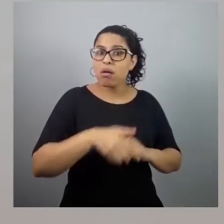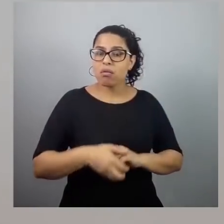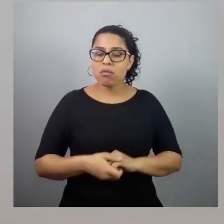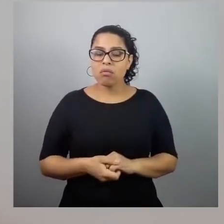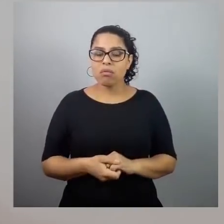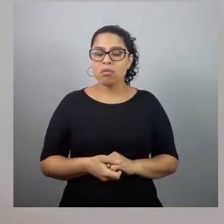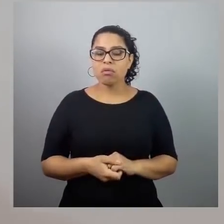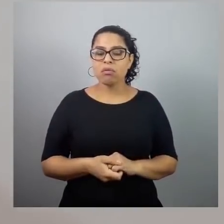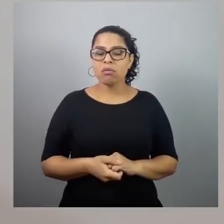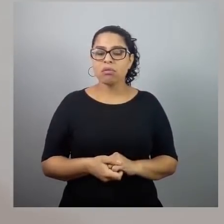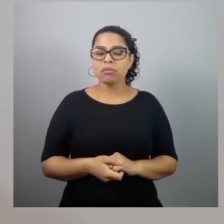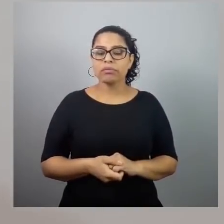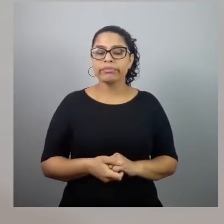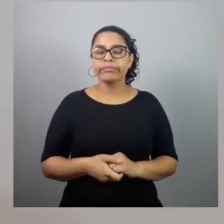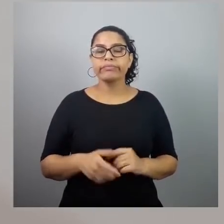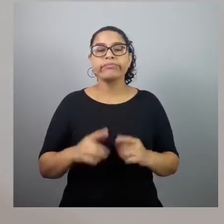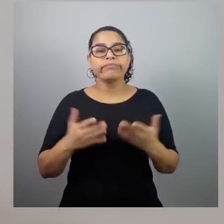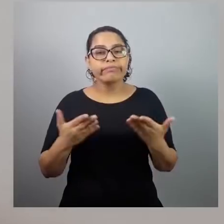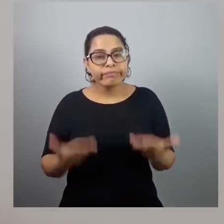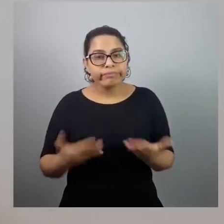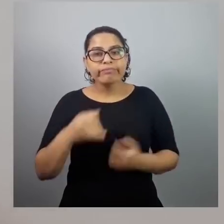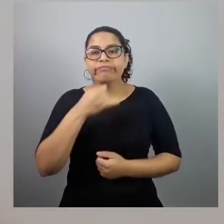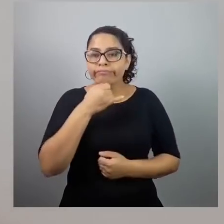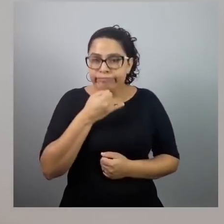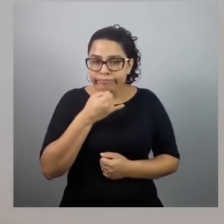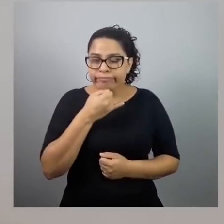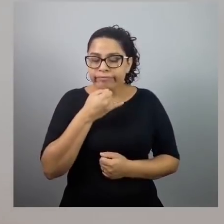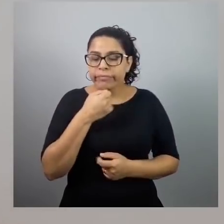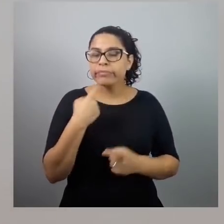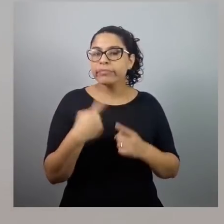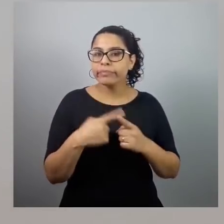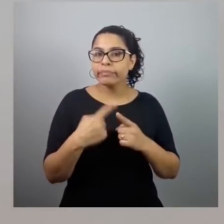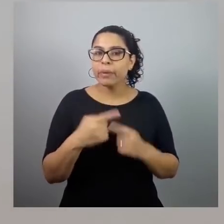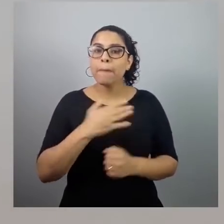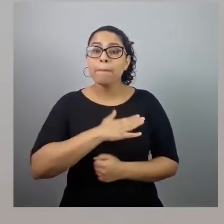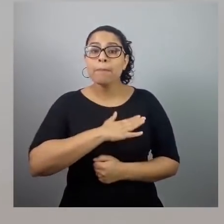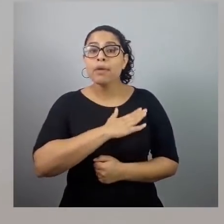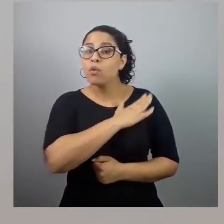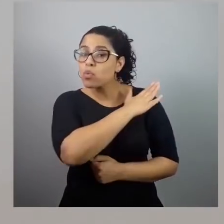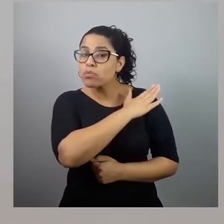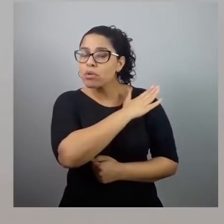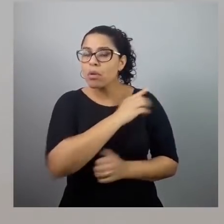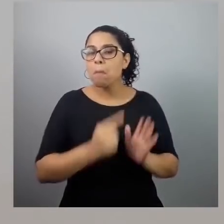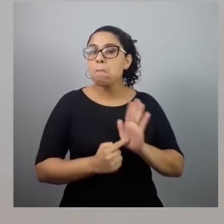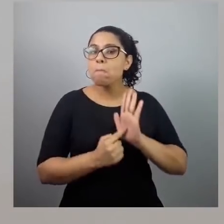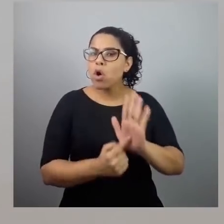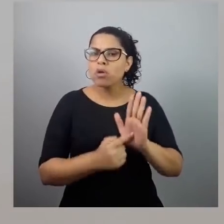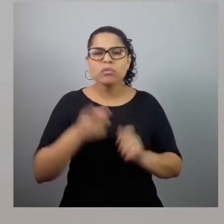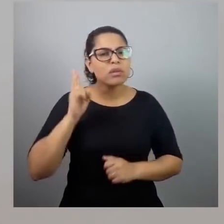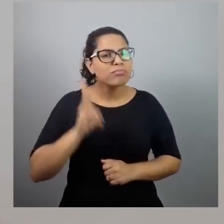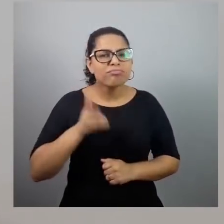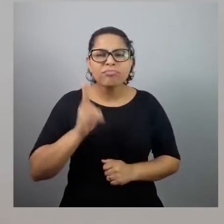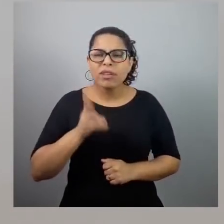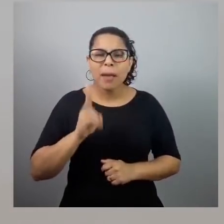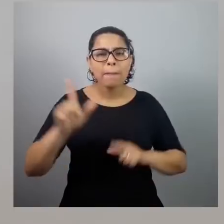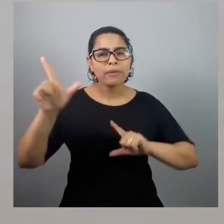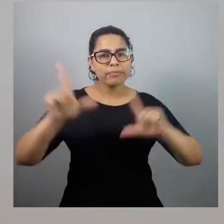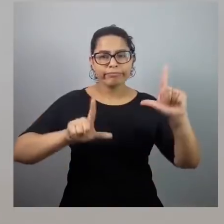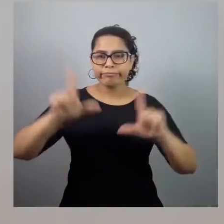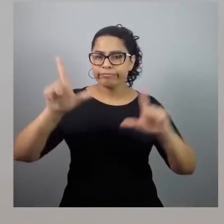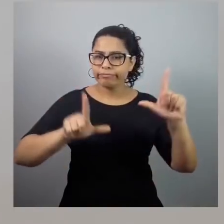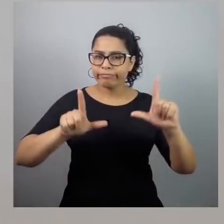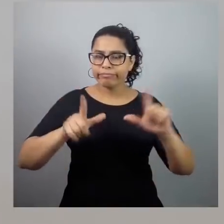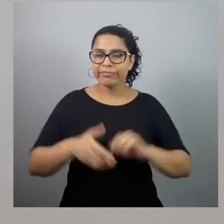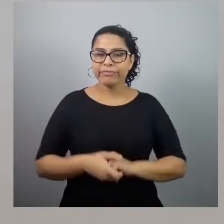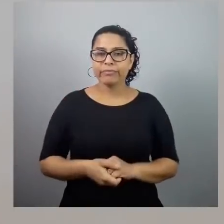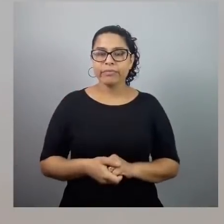torcedores do time adversário. O mais triste é que esses preconceitos são mostrados pela mídia o tempo